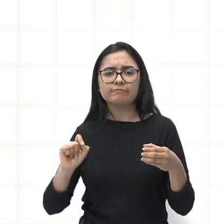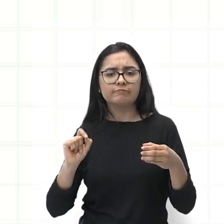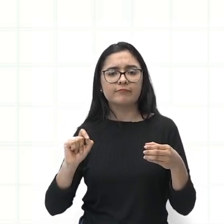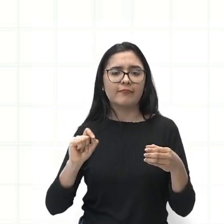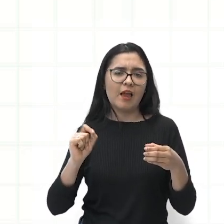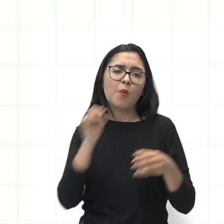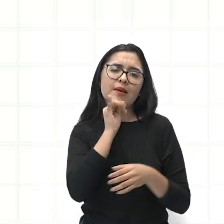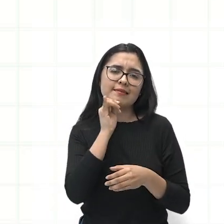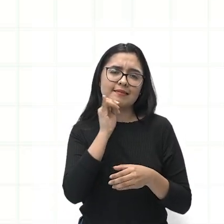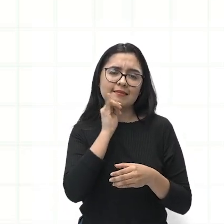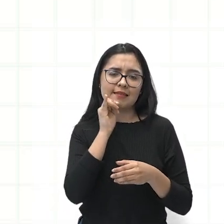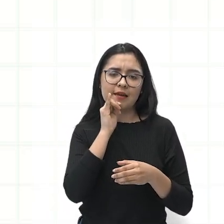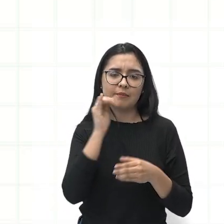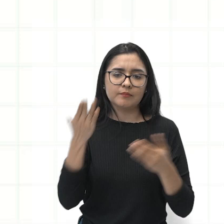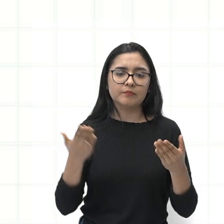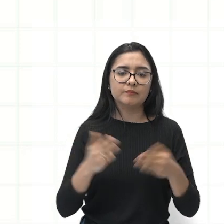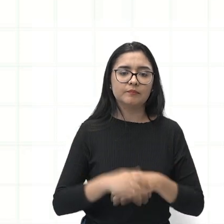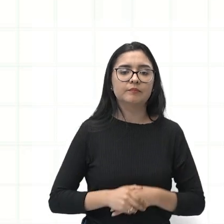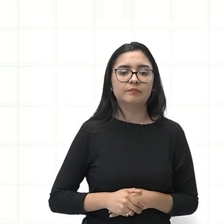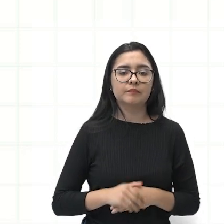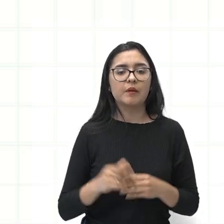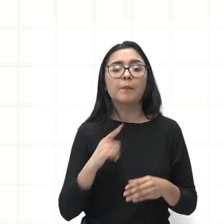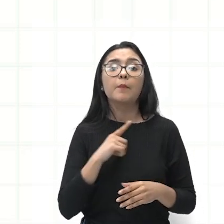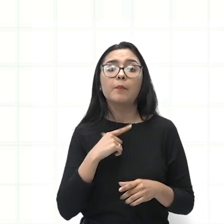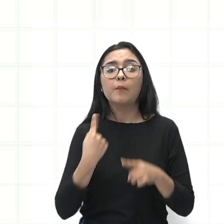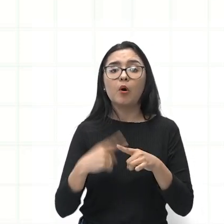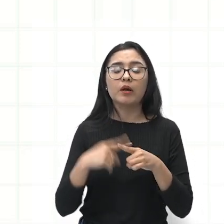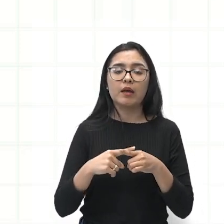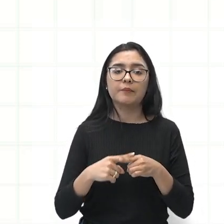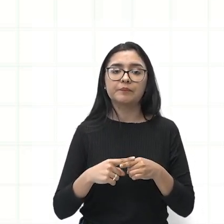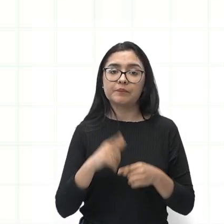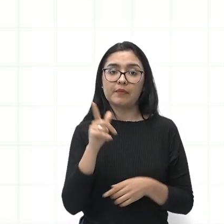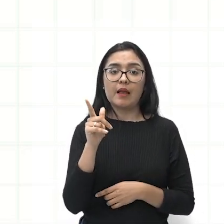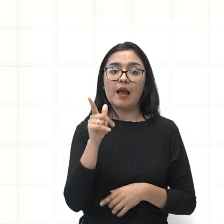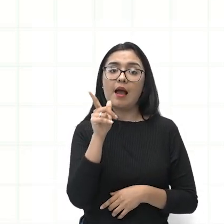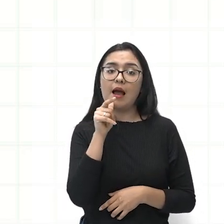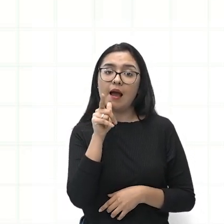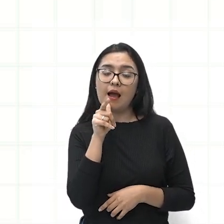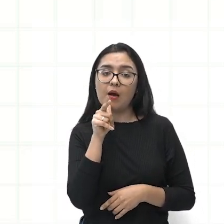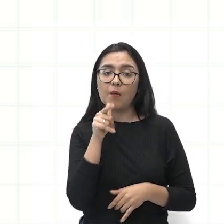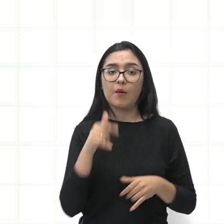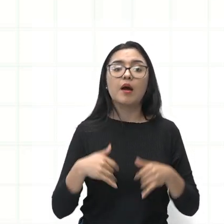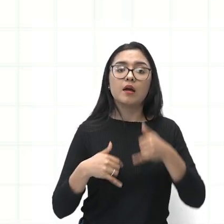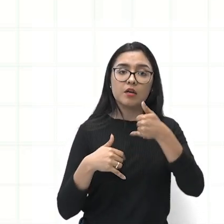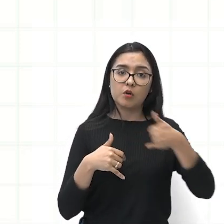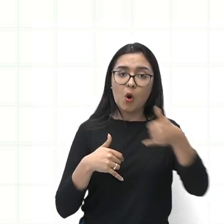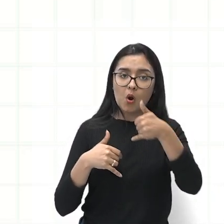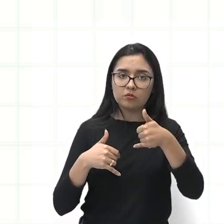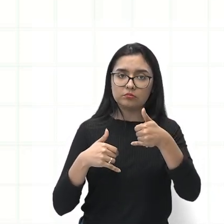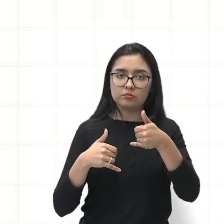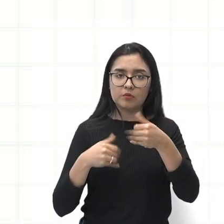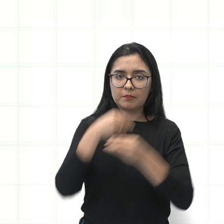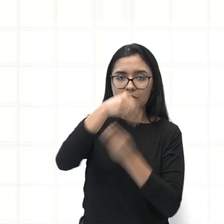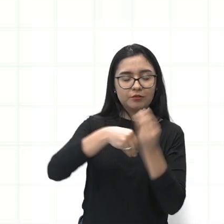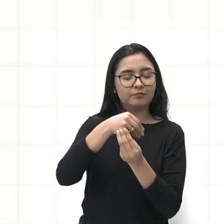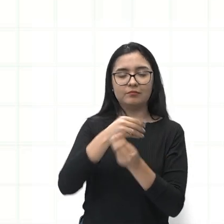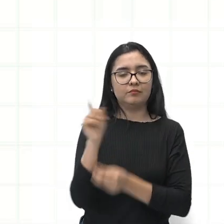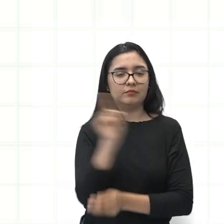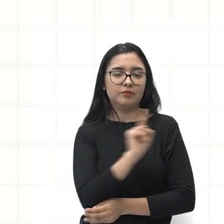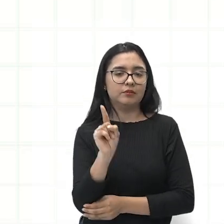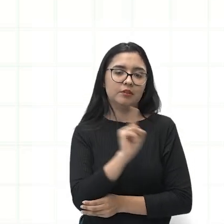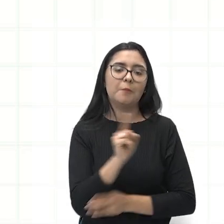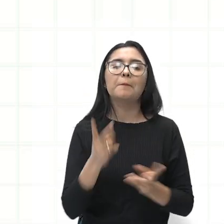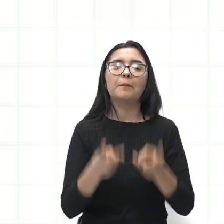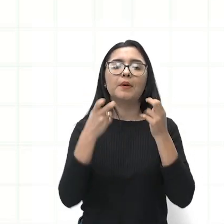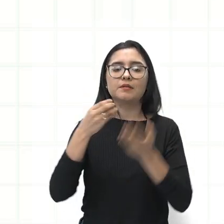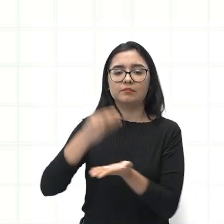Porque água e óleo não se misturam, certo? Então, com isso, você vê nitidamente aonde